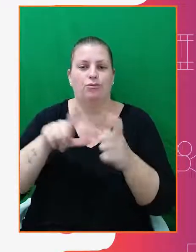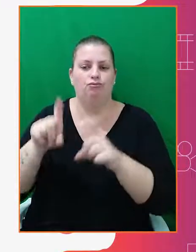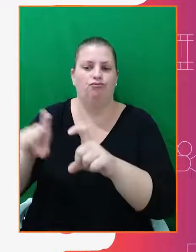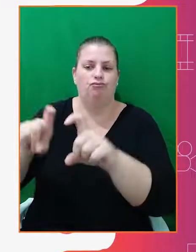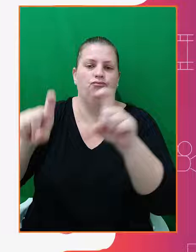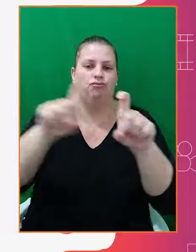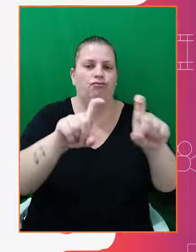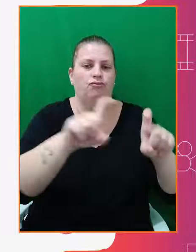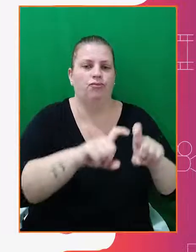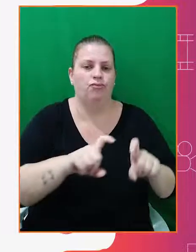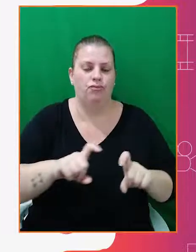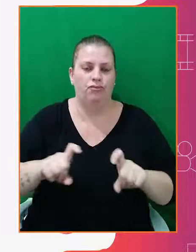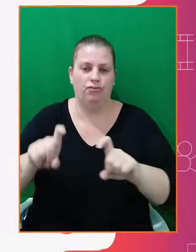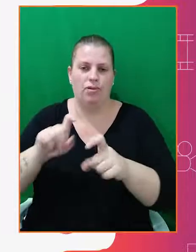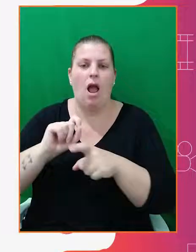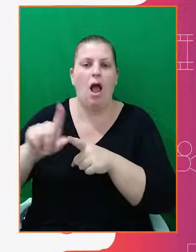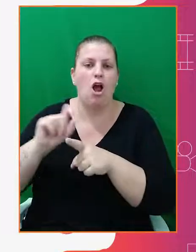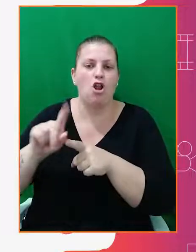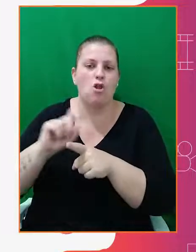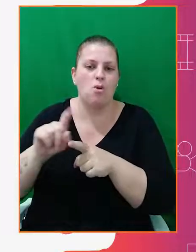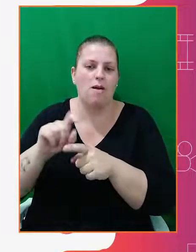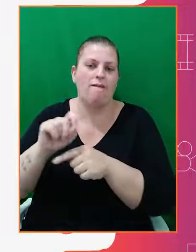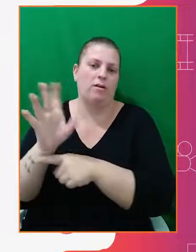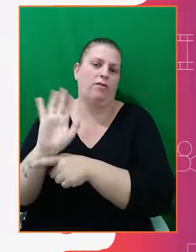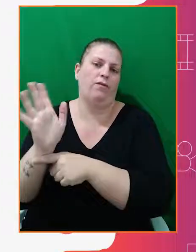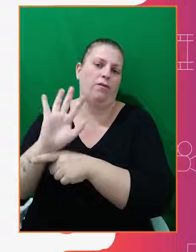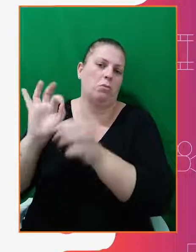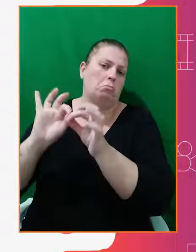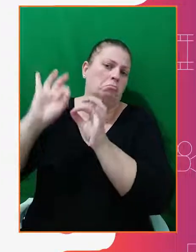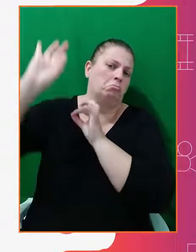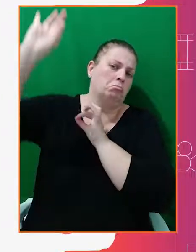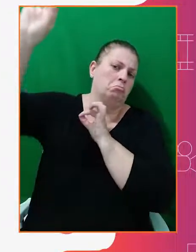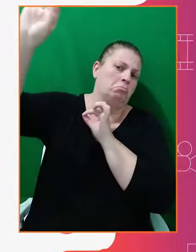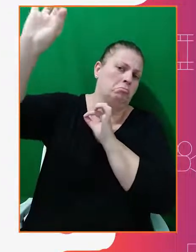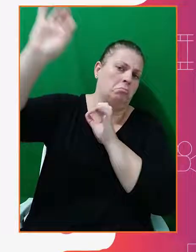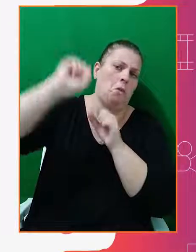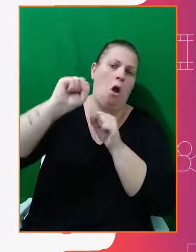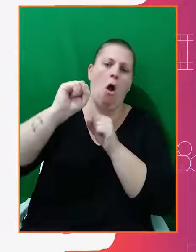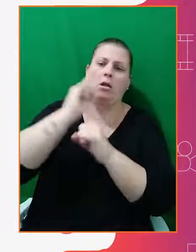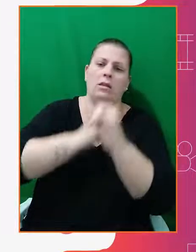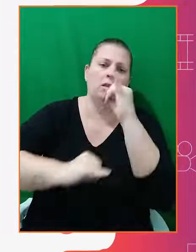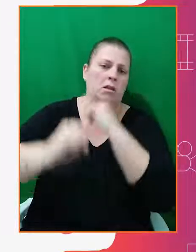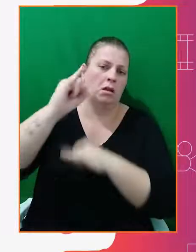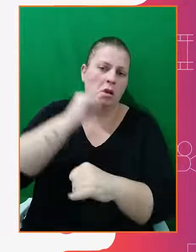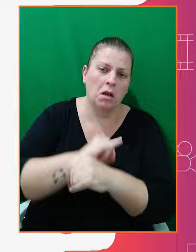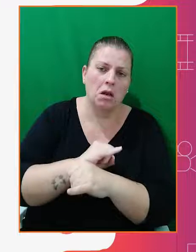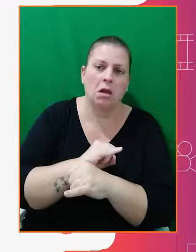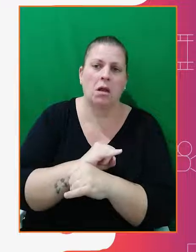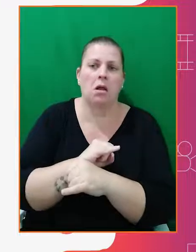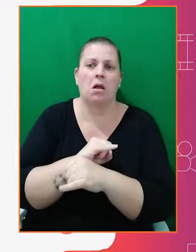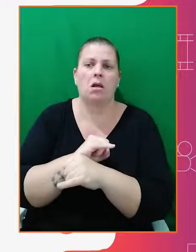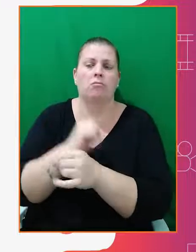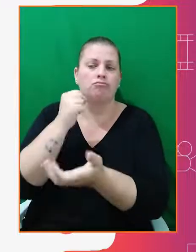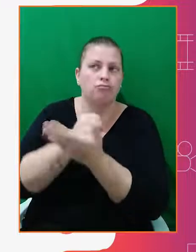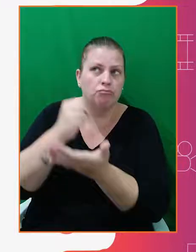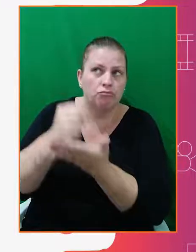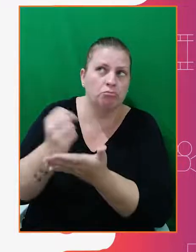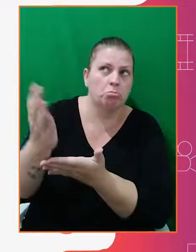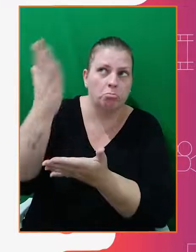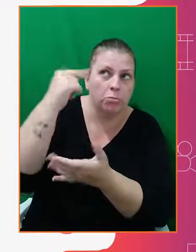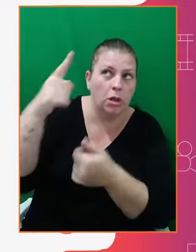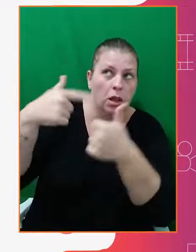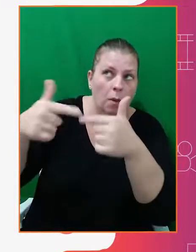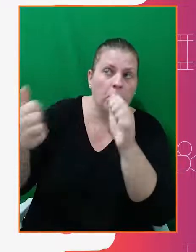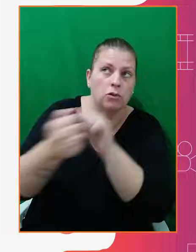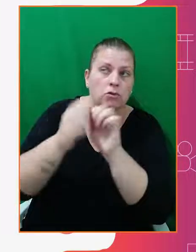tornar, que renderizam e finalizam os filmes, inclusive à distância. A gente pode contratar via internet uma render farm